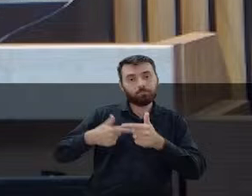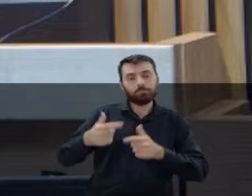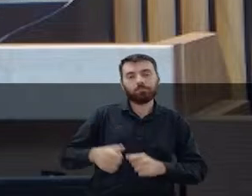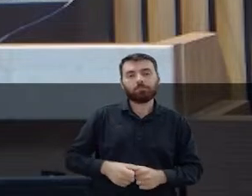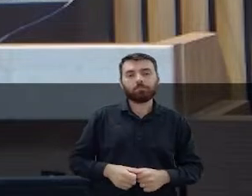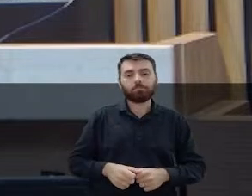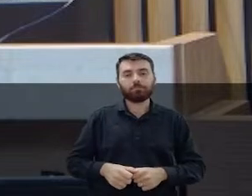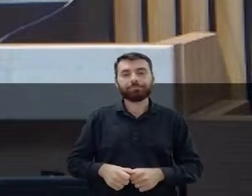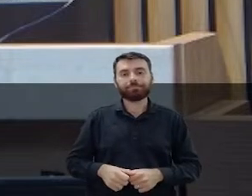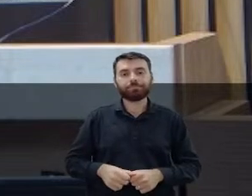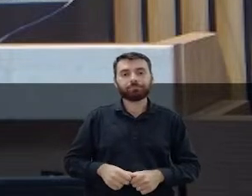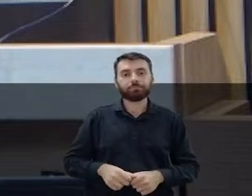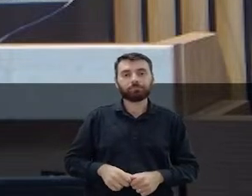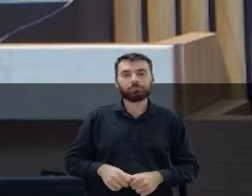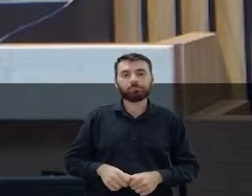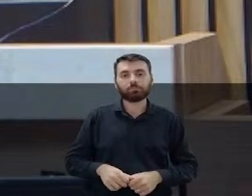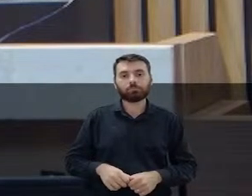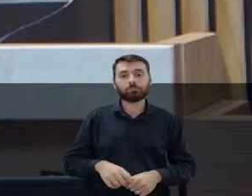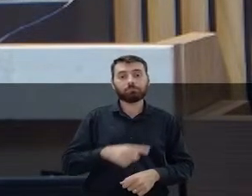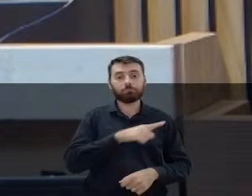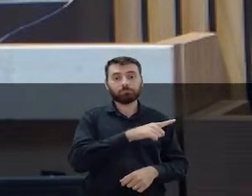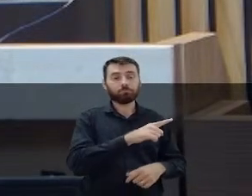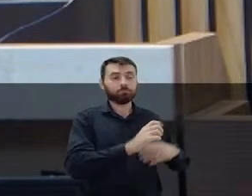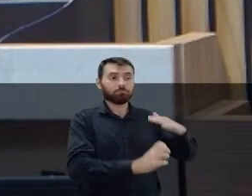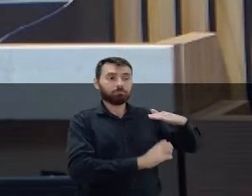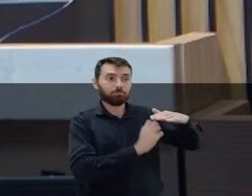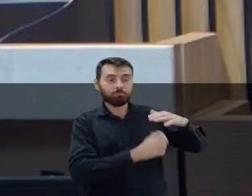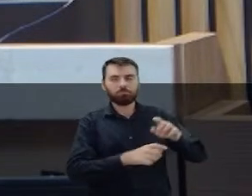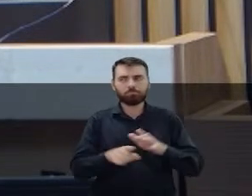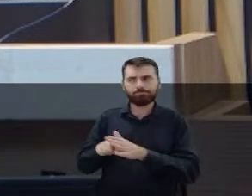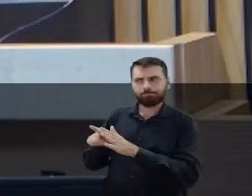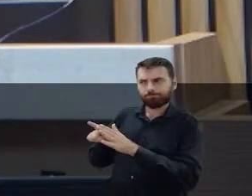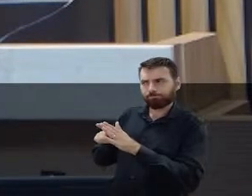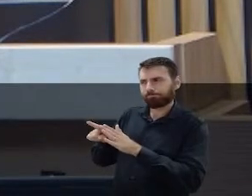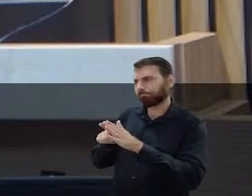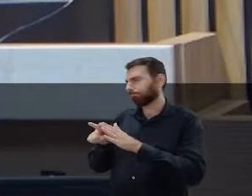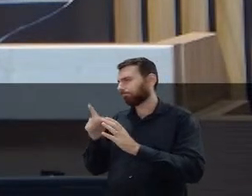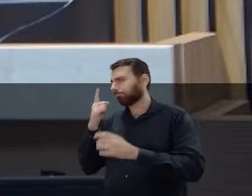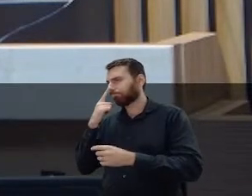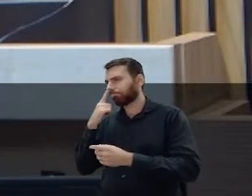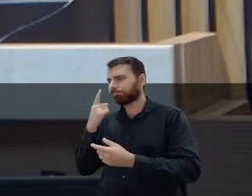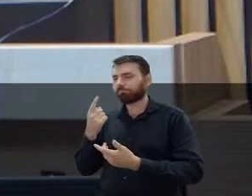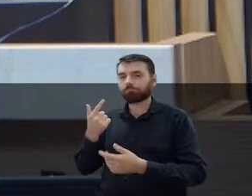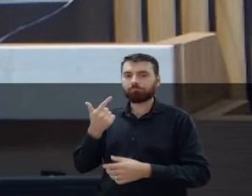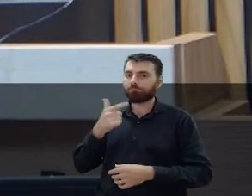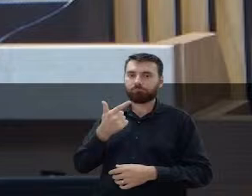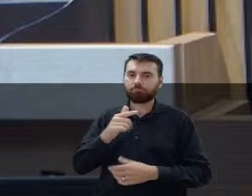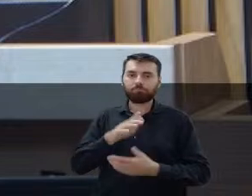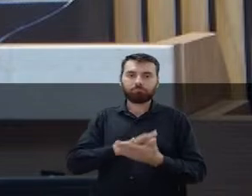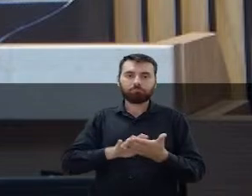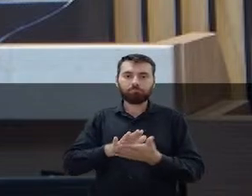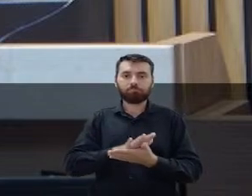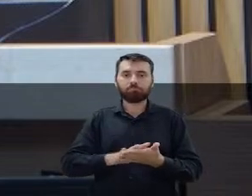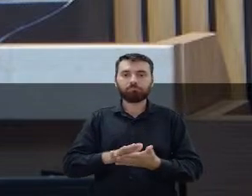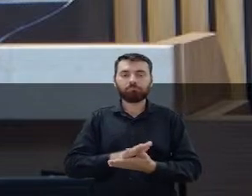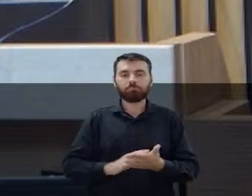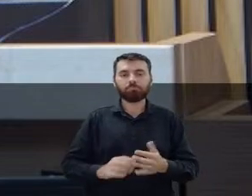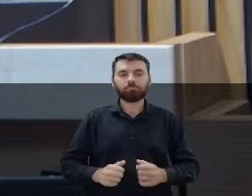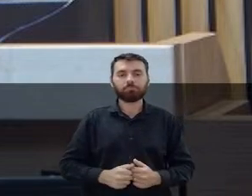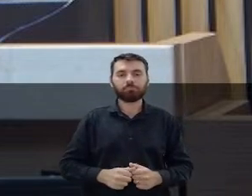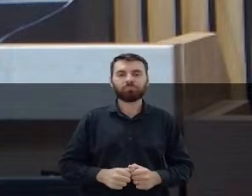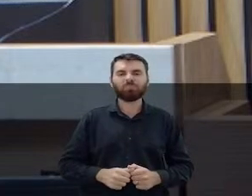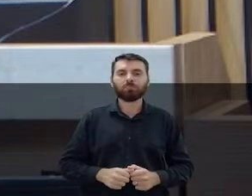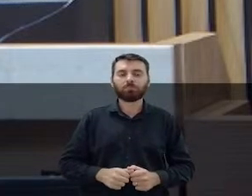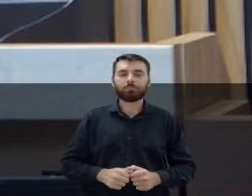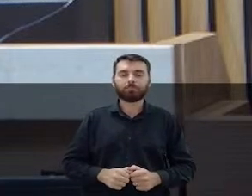fiscalizar ou tomar conhecimento do que se passava em gestão de eficiência duvidosa. Logo,